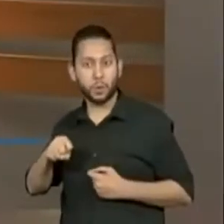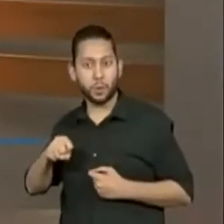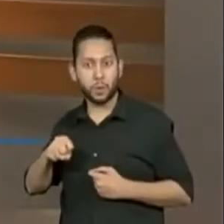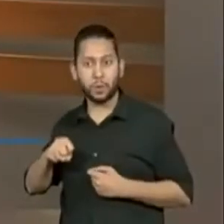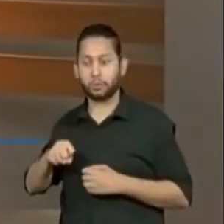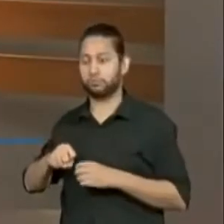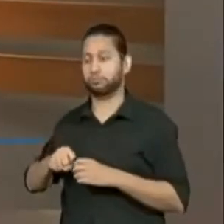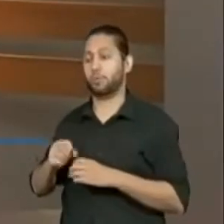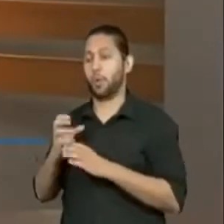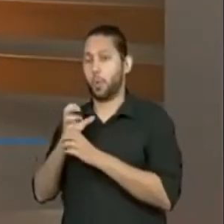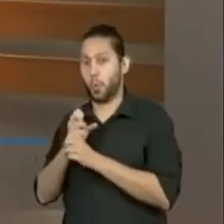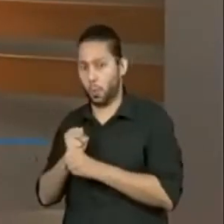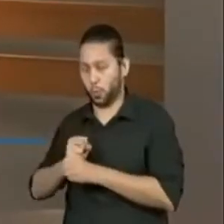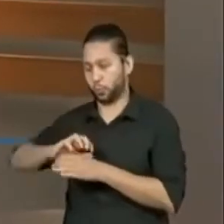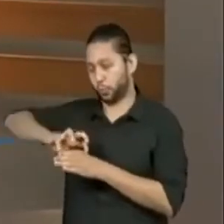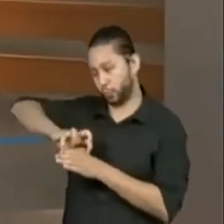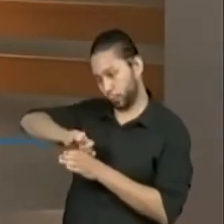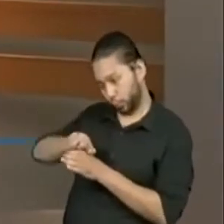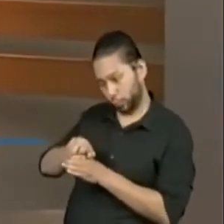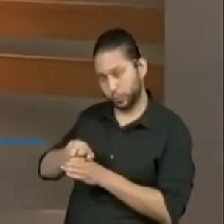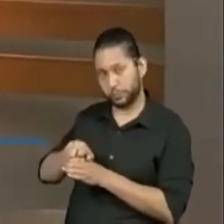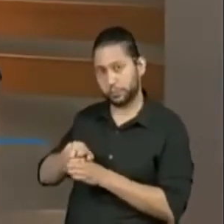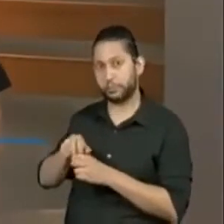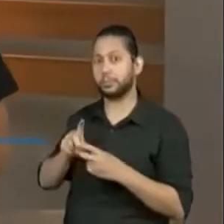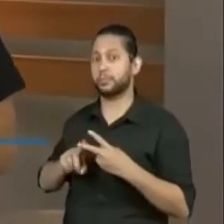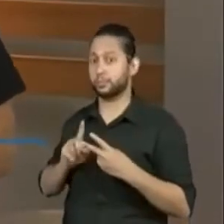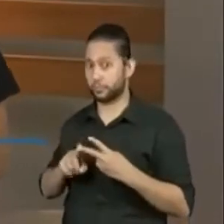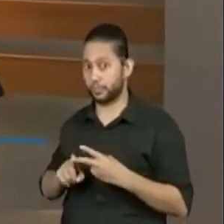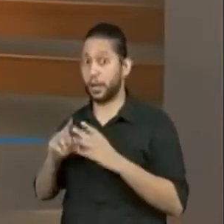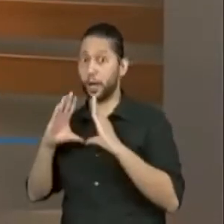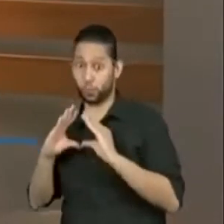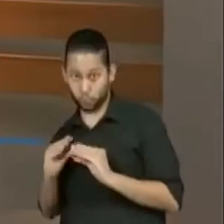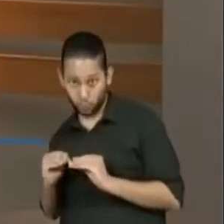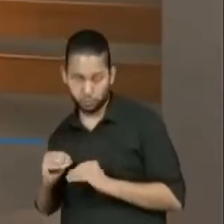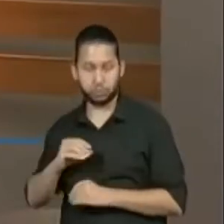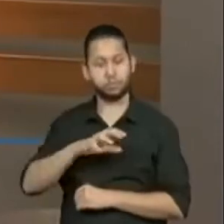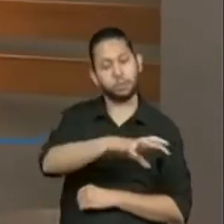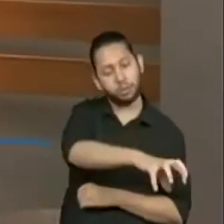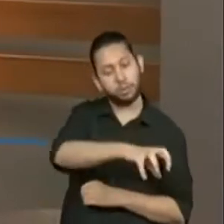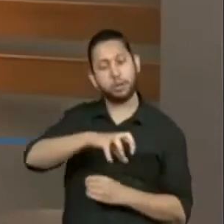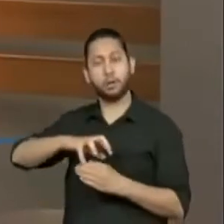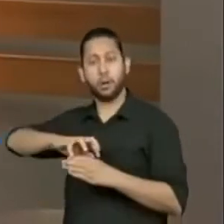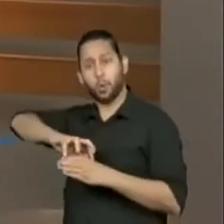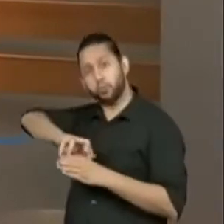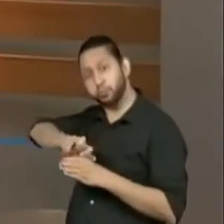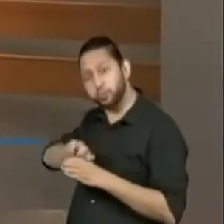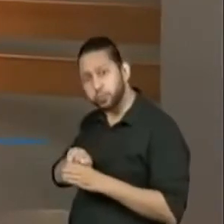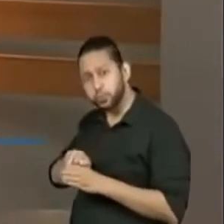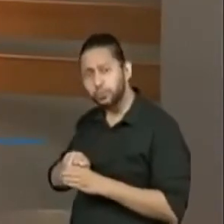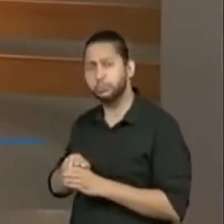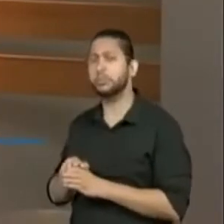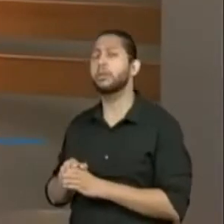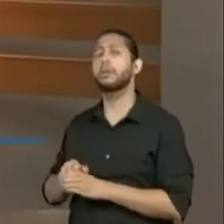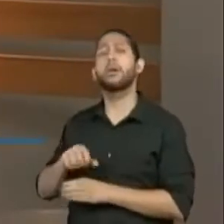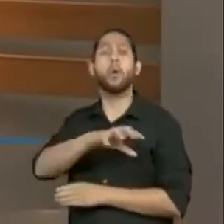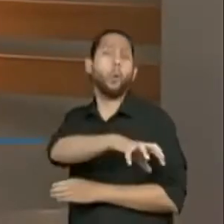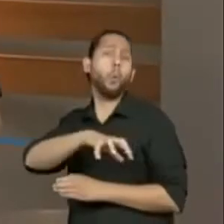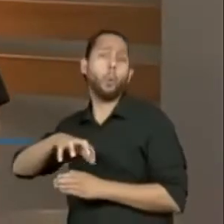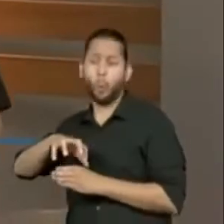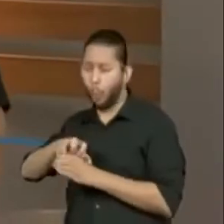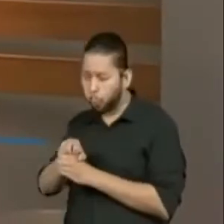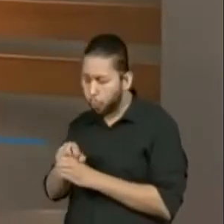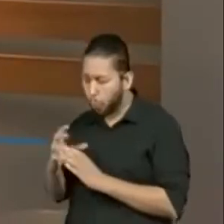nem preciso resolver eu sei fazer de cabeça Que ótimo maravilhoso que bom que você já consegue fazer isso pelo cálculo mental